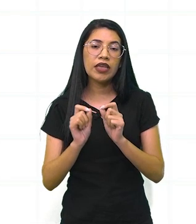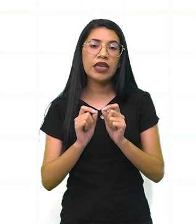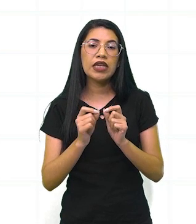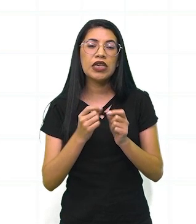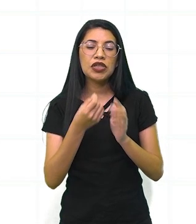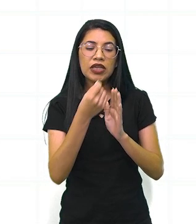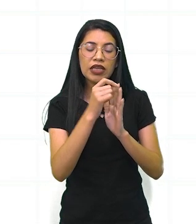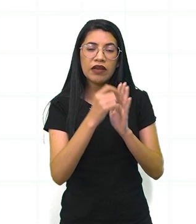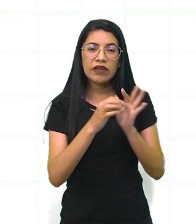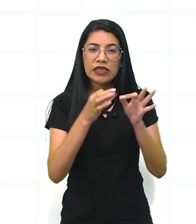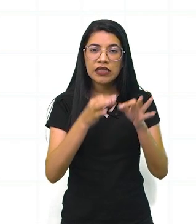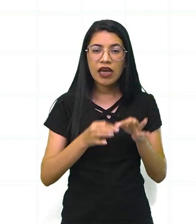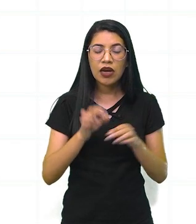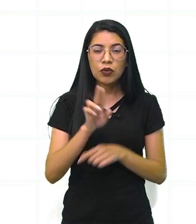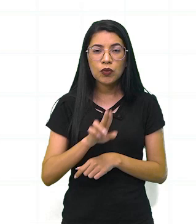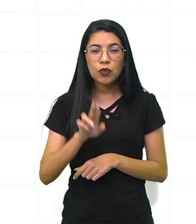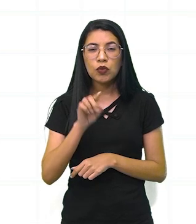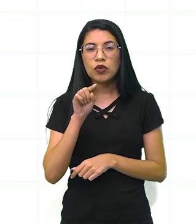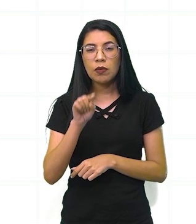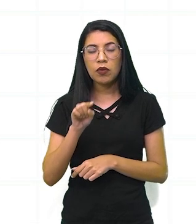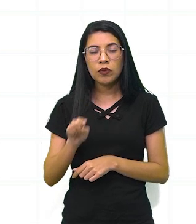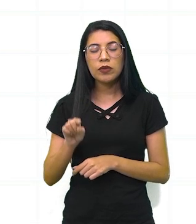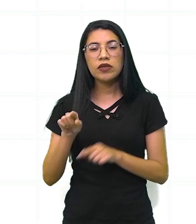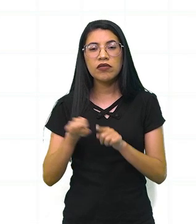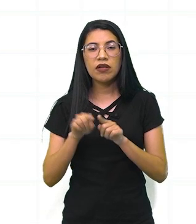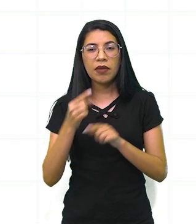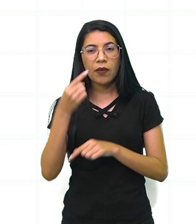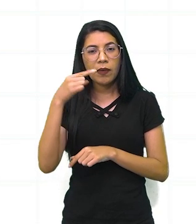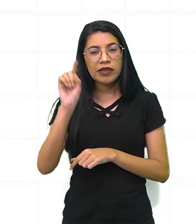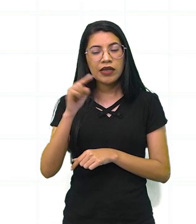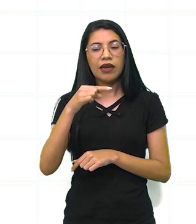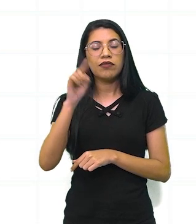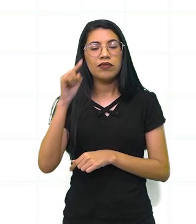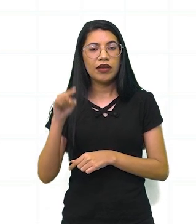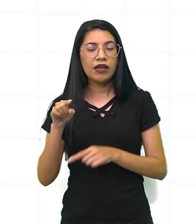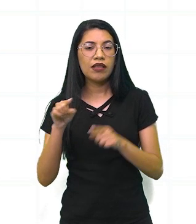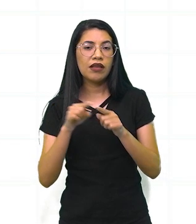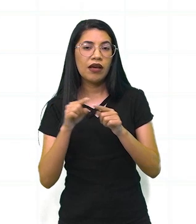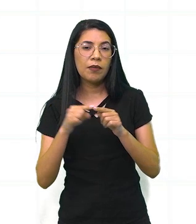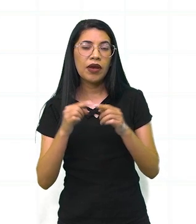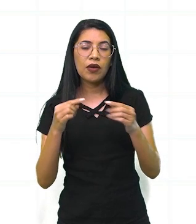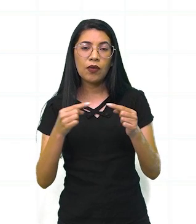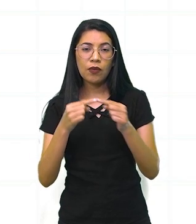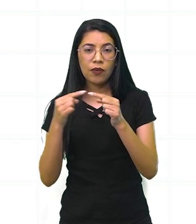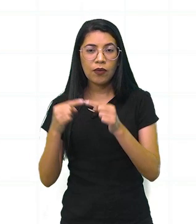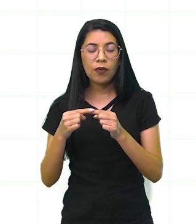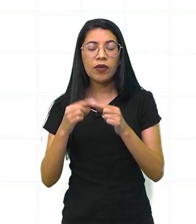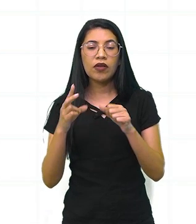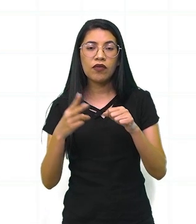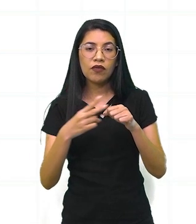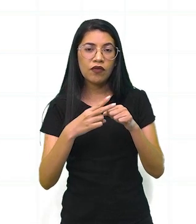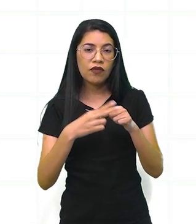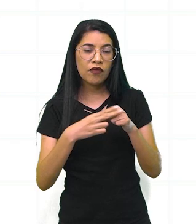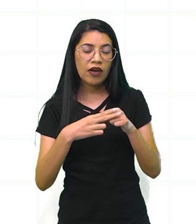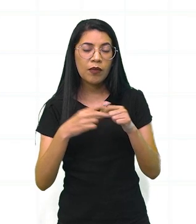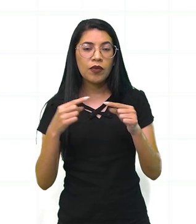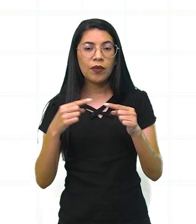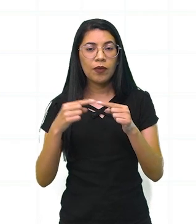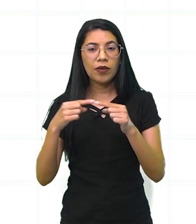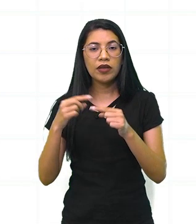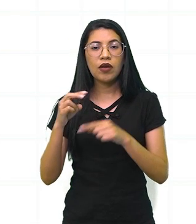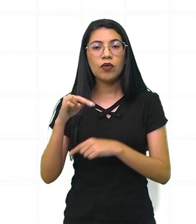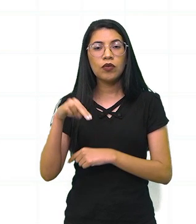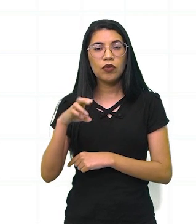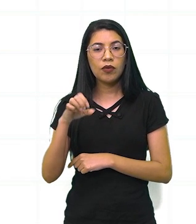pontuação com os corretos assentos com a concordância verbal concordância nominal né com